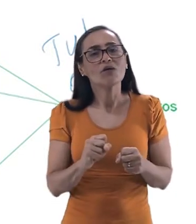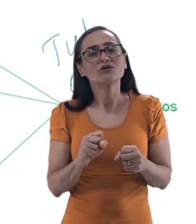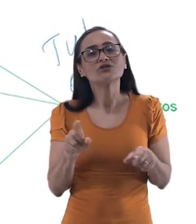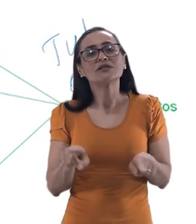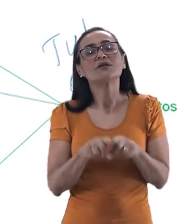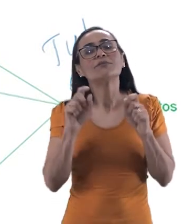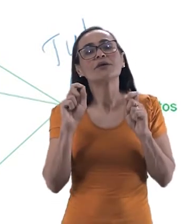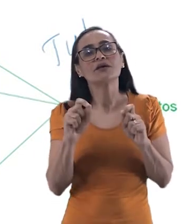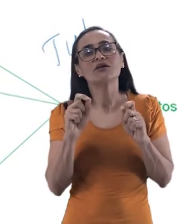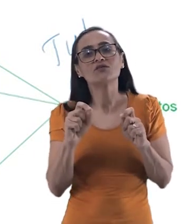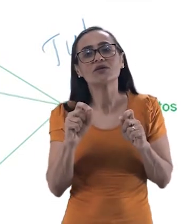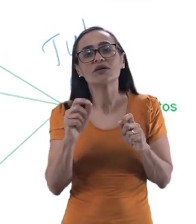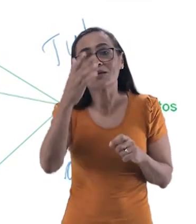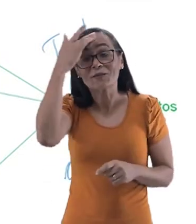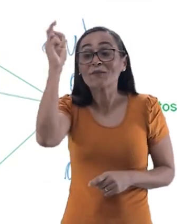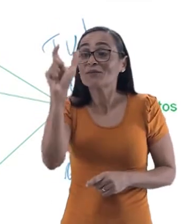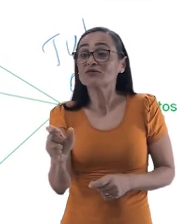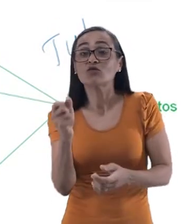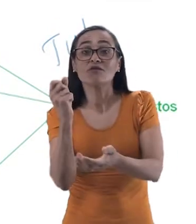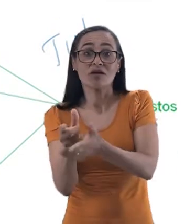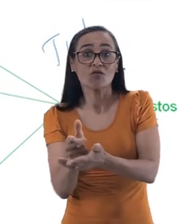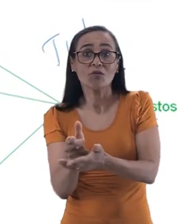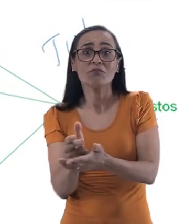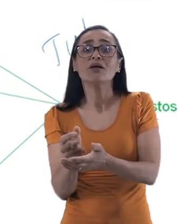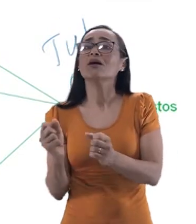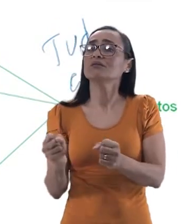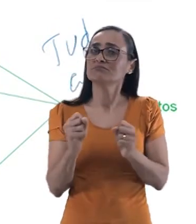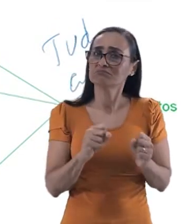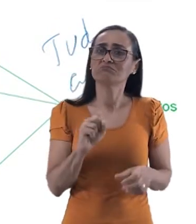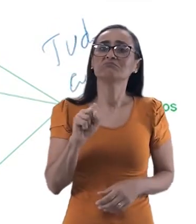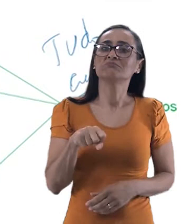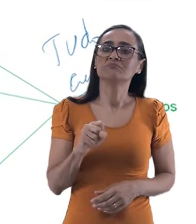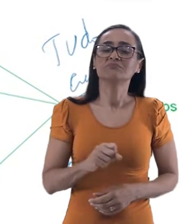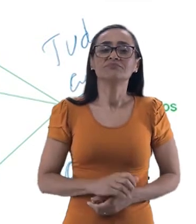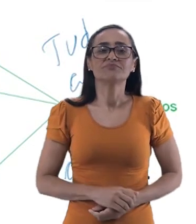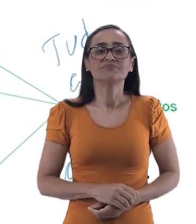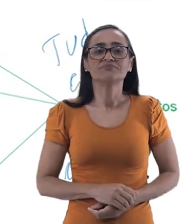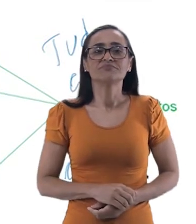pode ser o cliente,